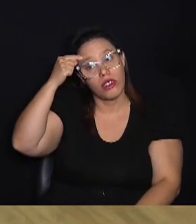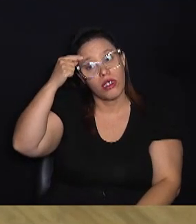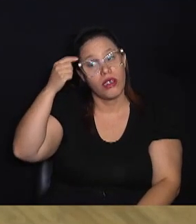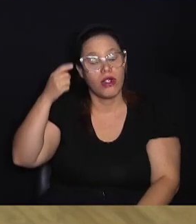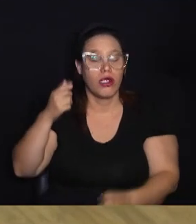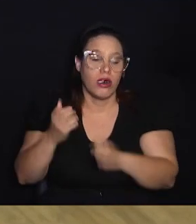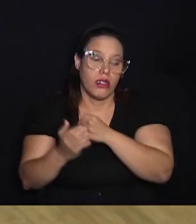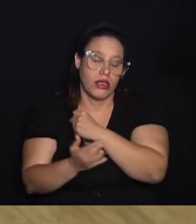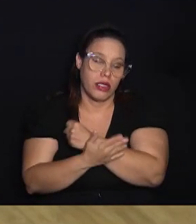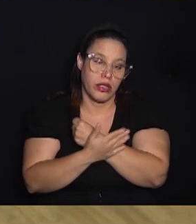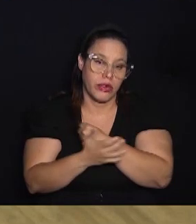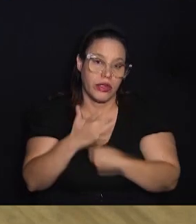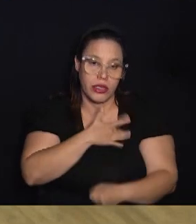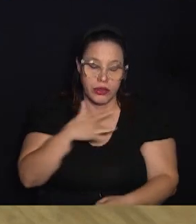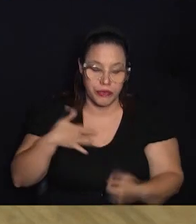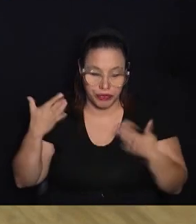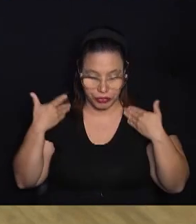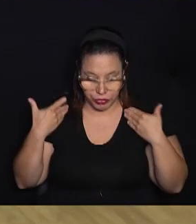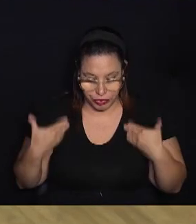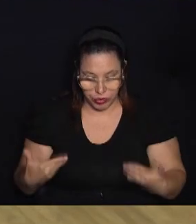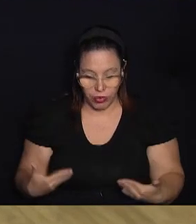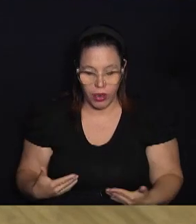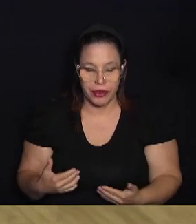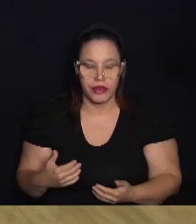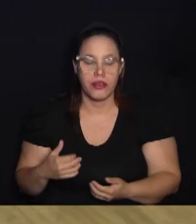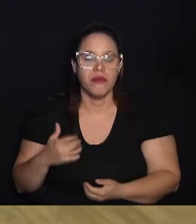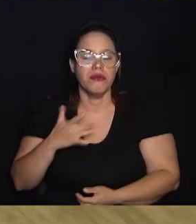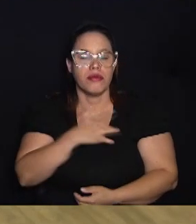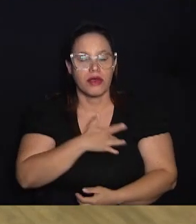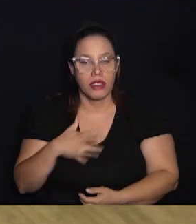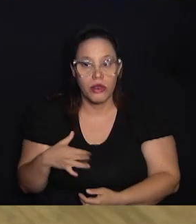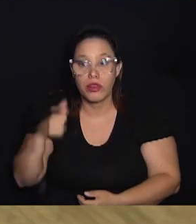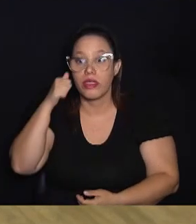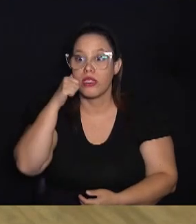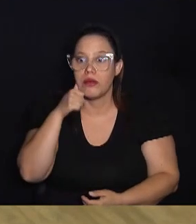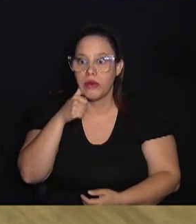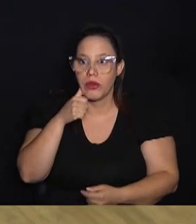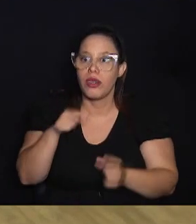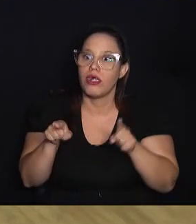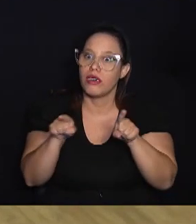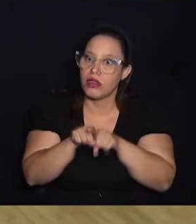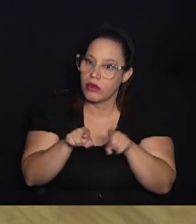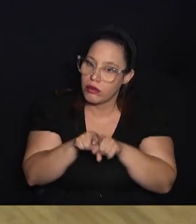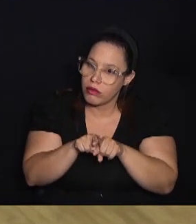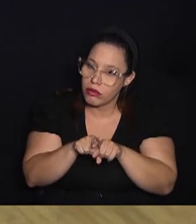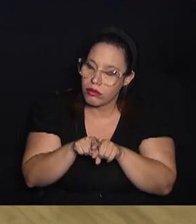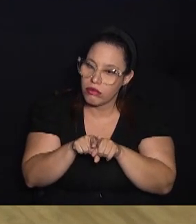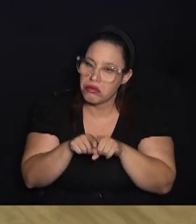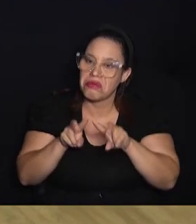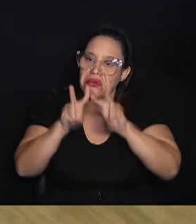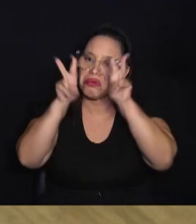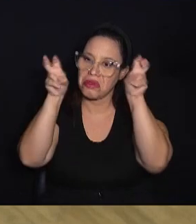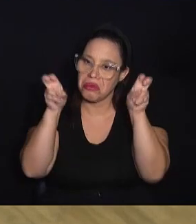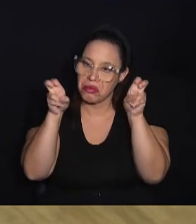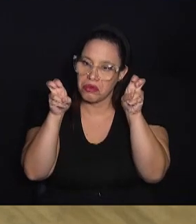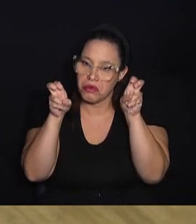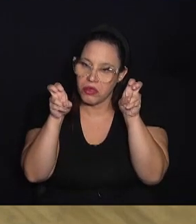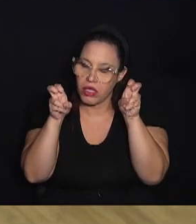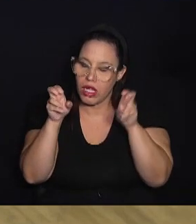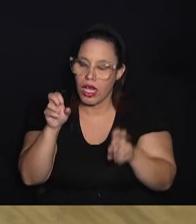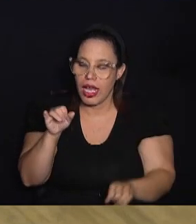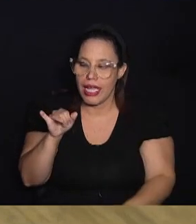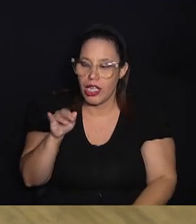física e na questão da Saúde da Mulher também né porque você abordou aí o tema da da questão da yoga com